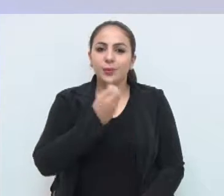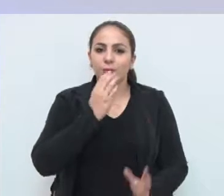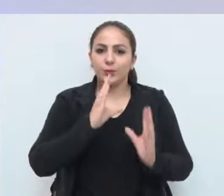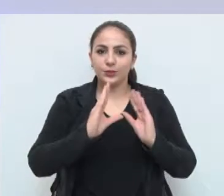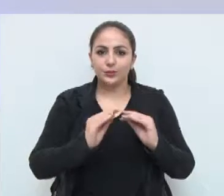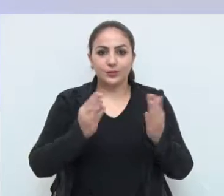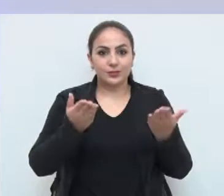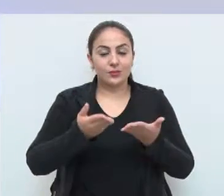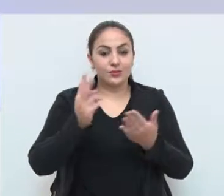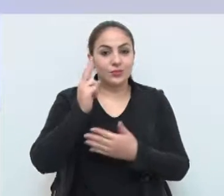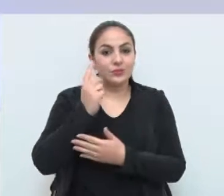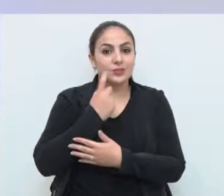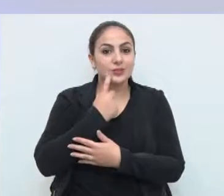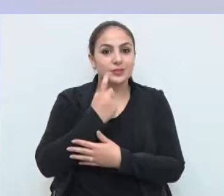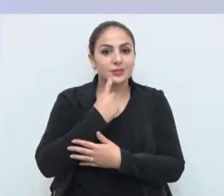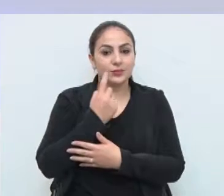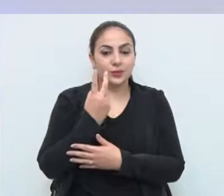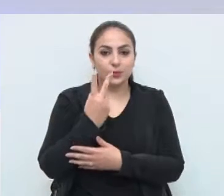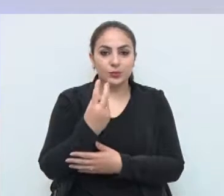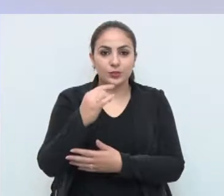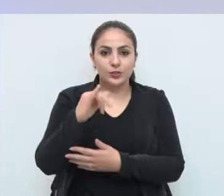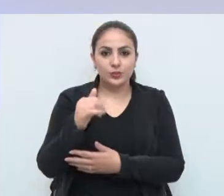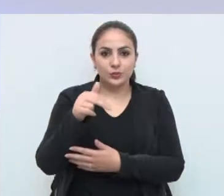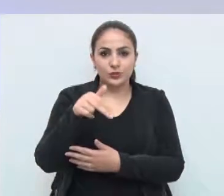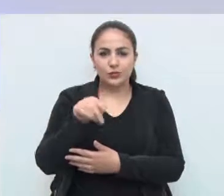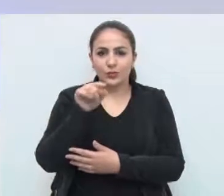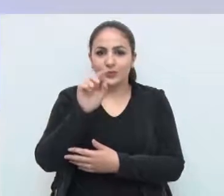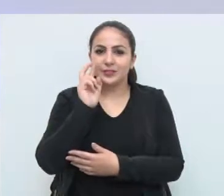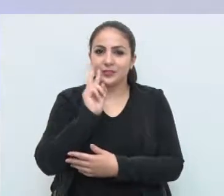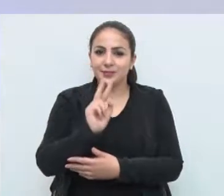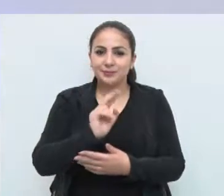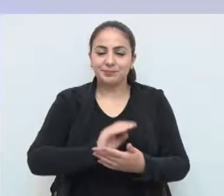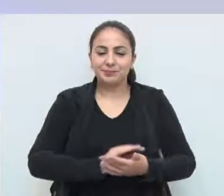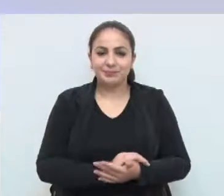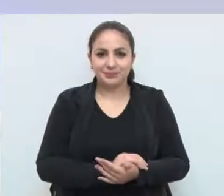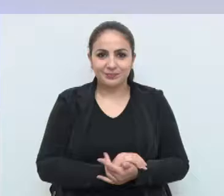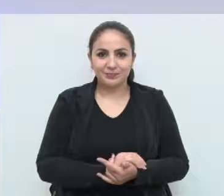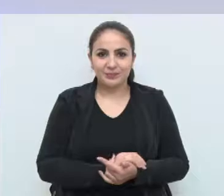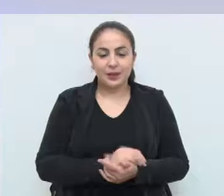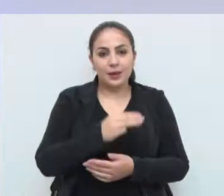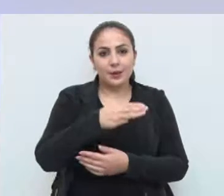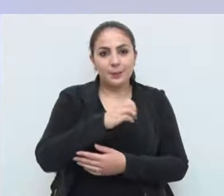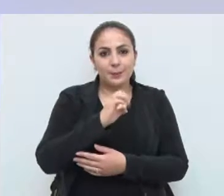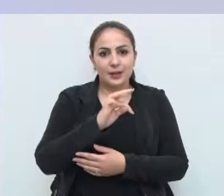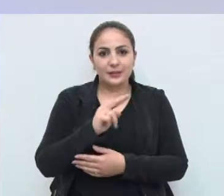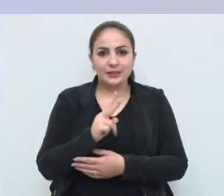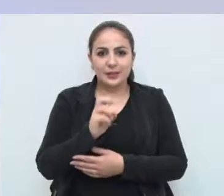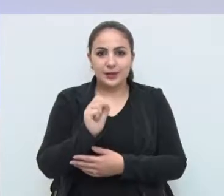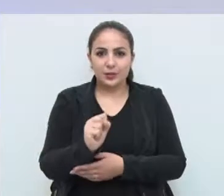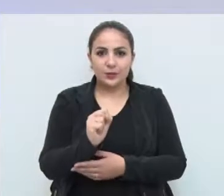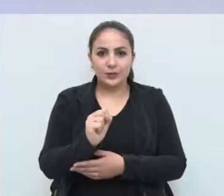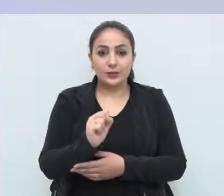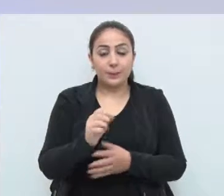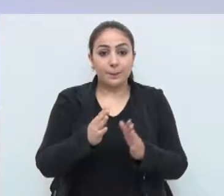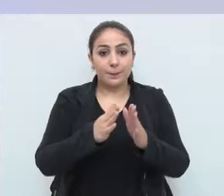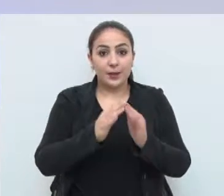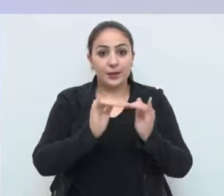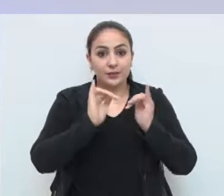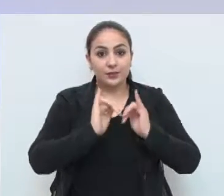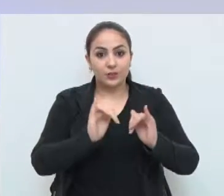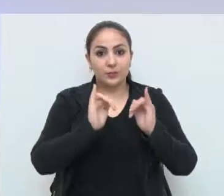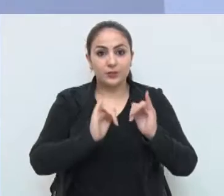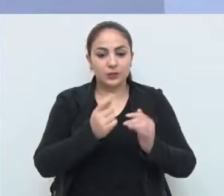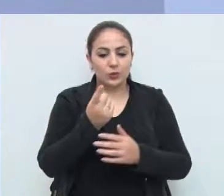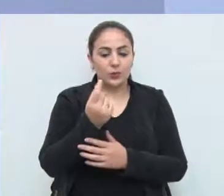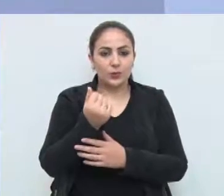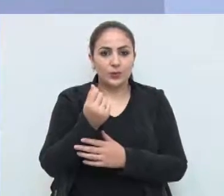Boa noite, hoje é sexta-feira, 2 de junho e você vai ver. Matheus Wesp pede informações sobre os custos do